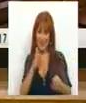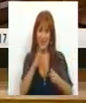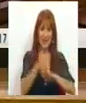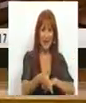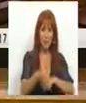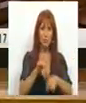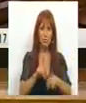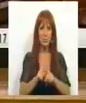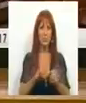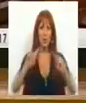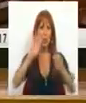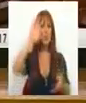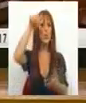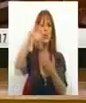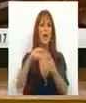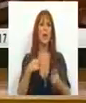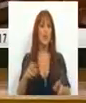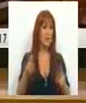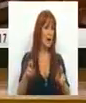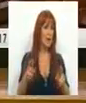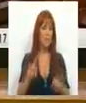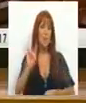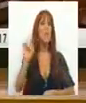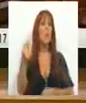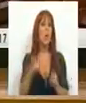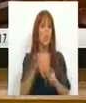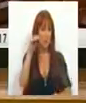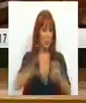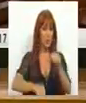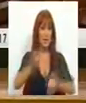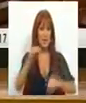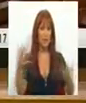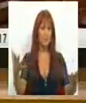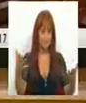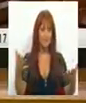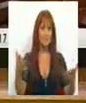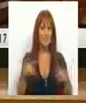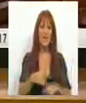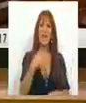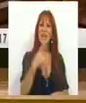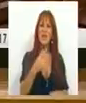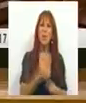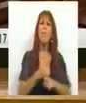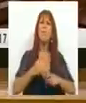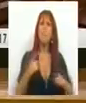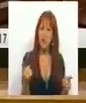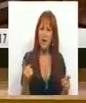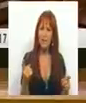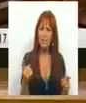direto ao resultado que desejávamos que fosse o da votação, dizer por que